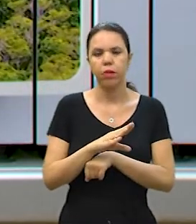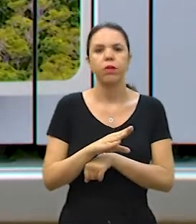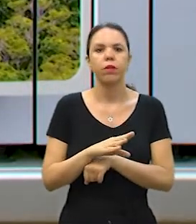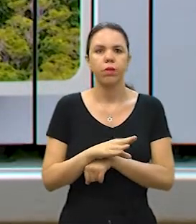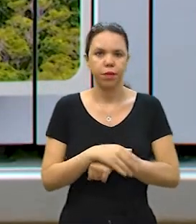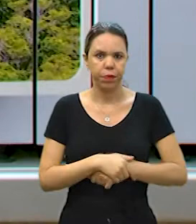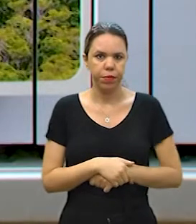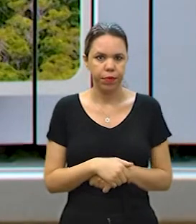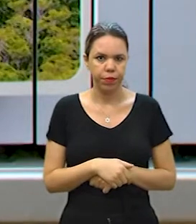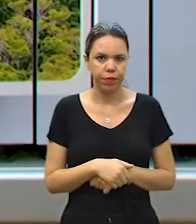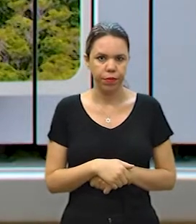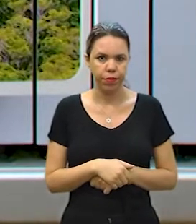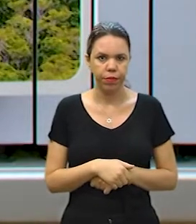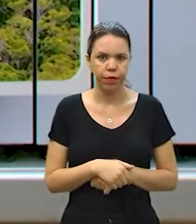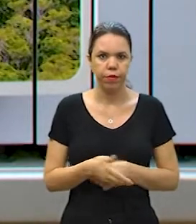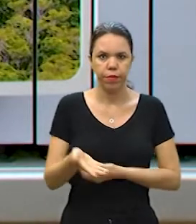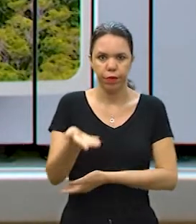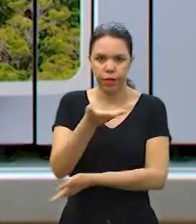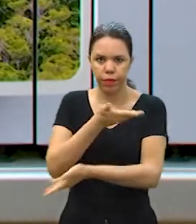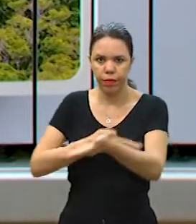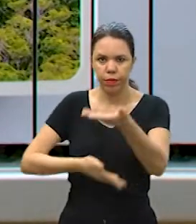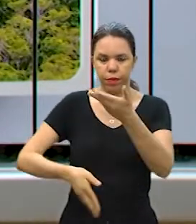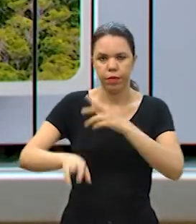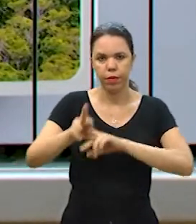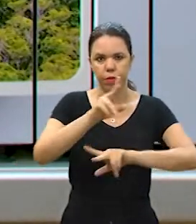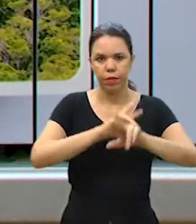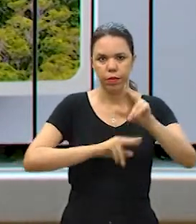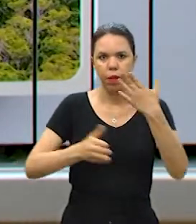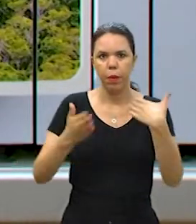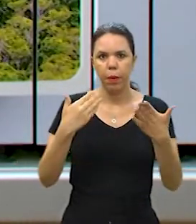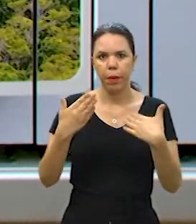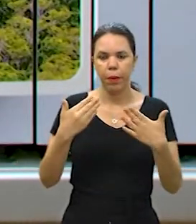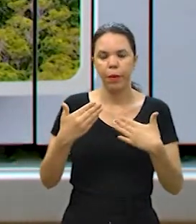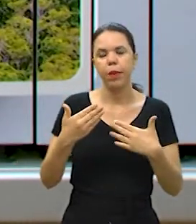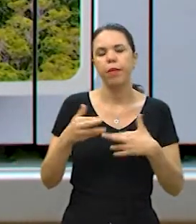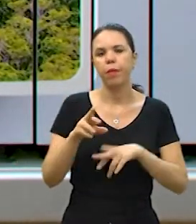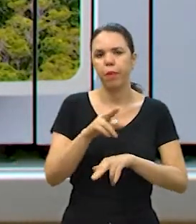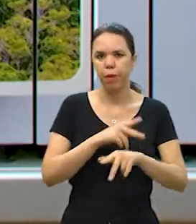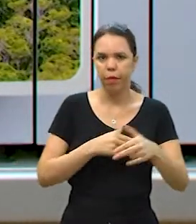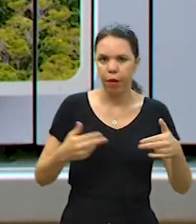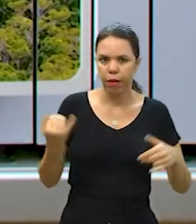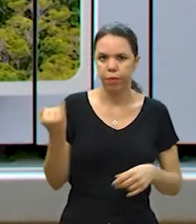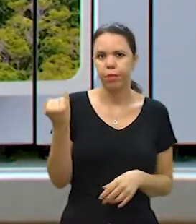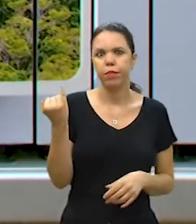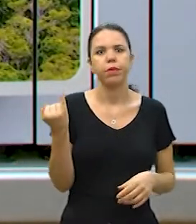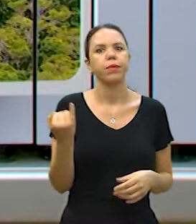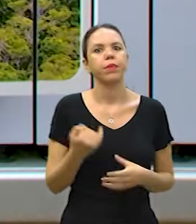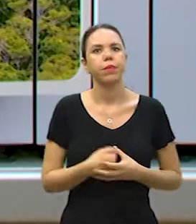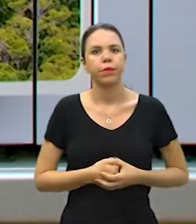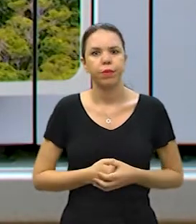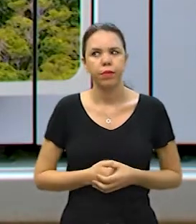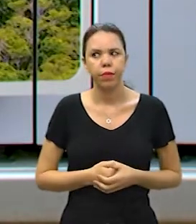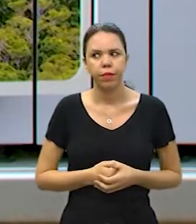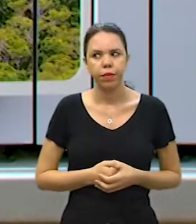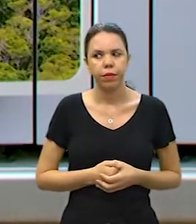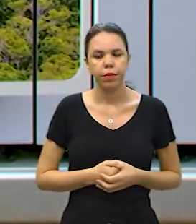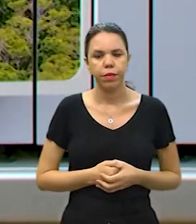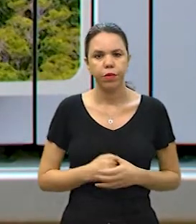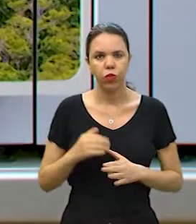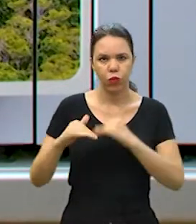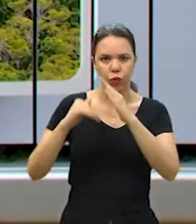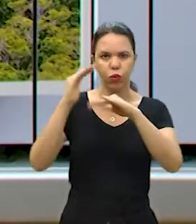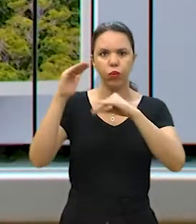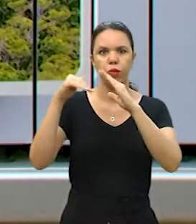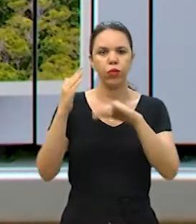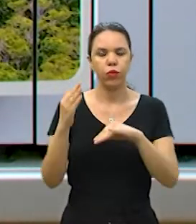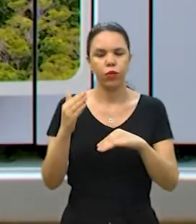traz um instrumento de diversidade, inclusive, de debate da diversidade, muito importante para